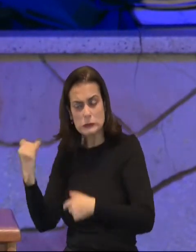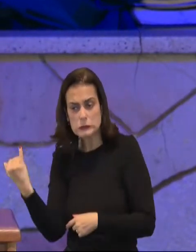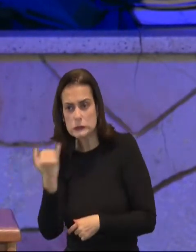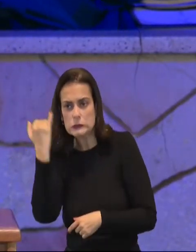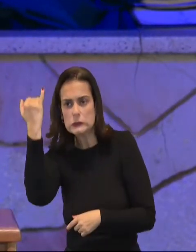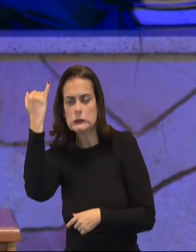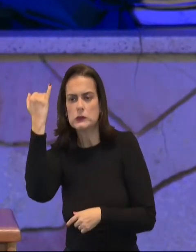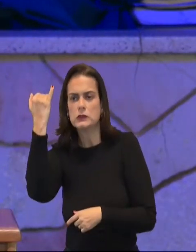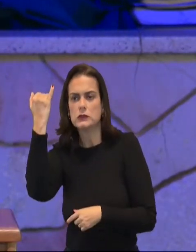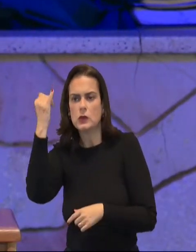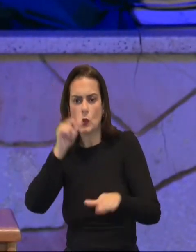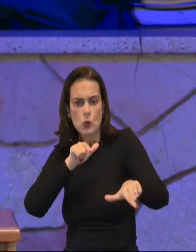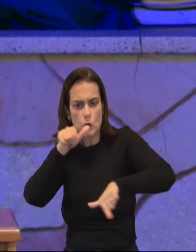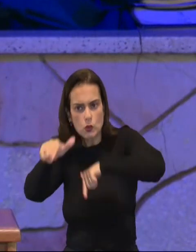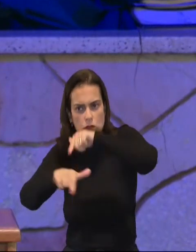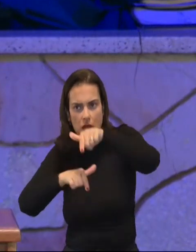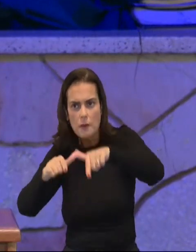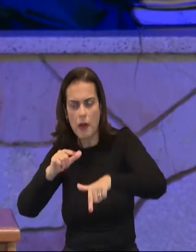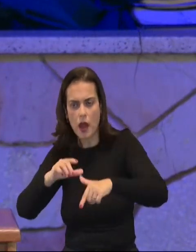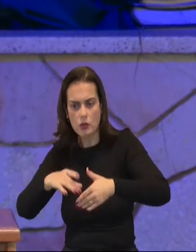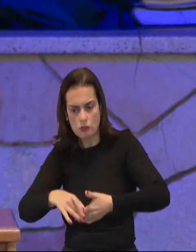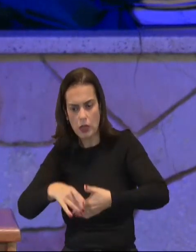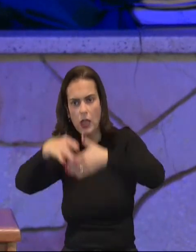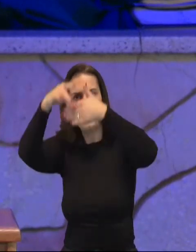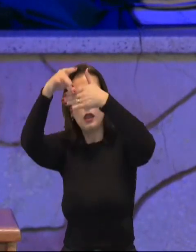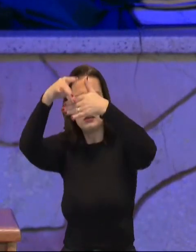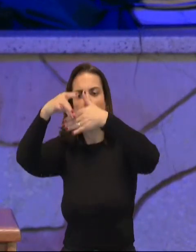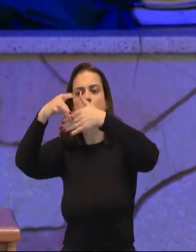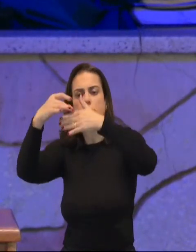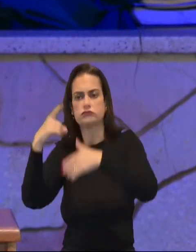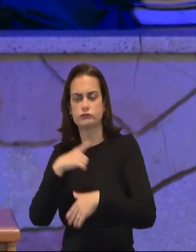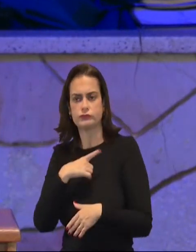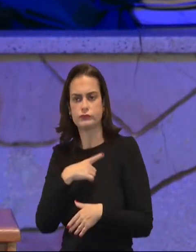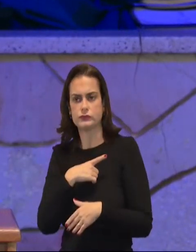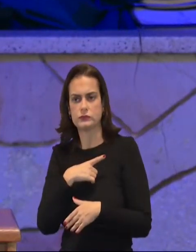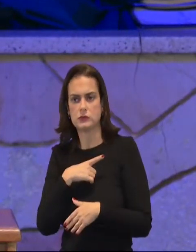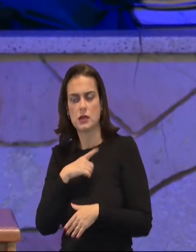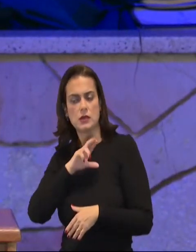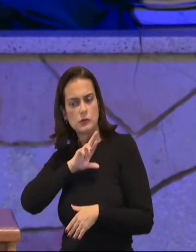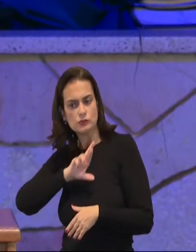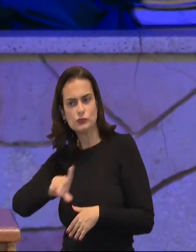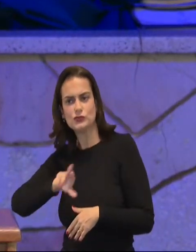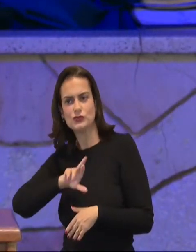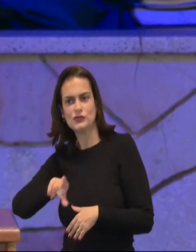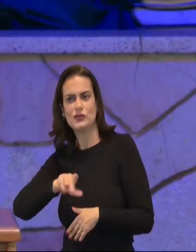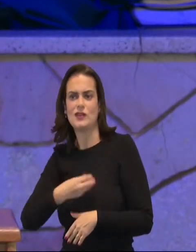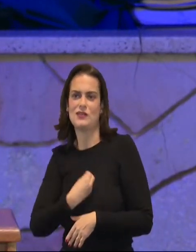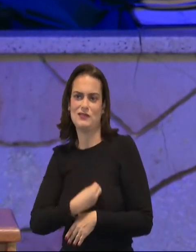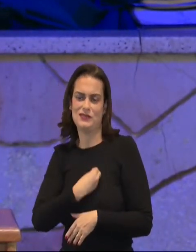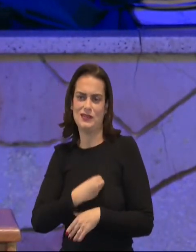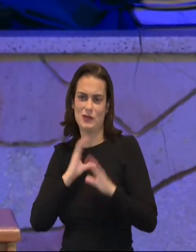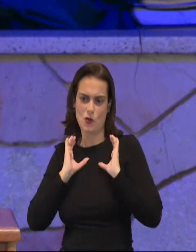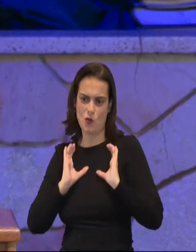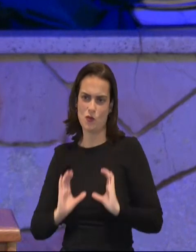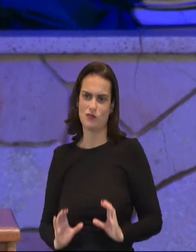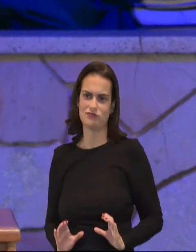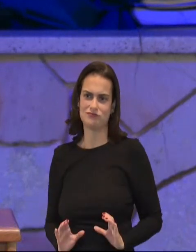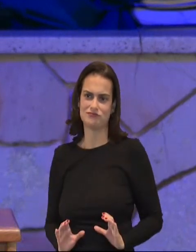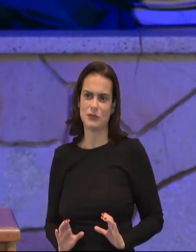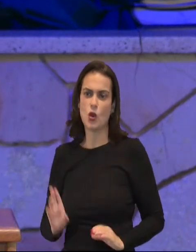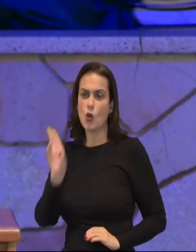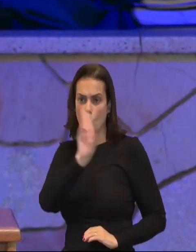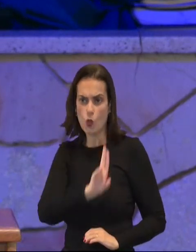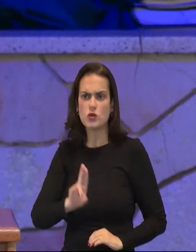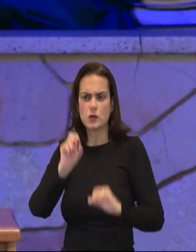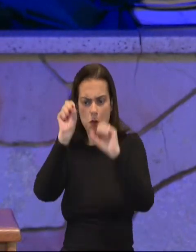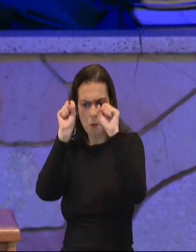do trabalho que ali ele realizava. Não foi assim que ele se comportou, usando do poder que